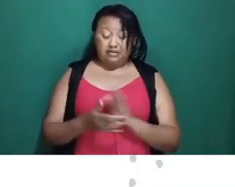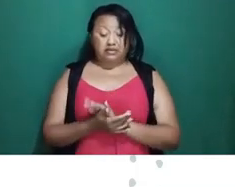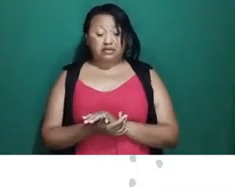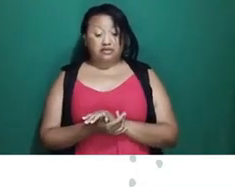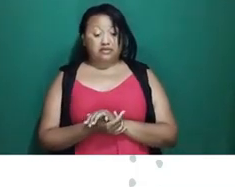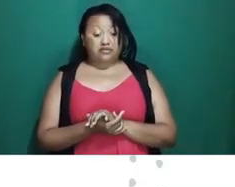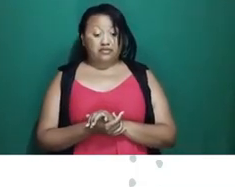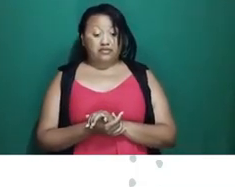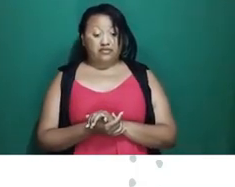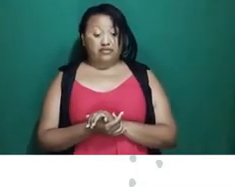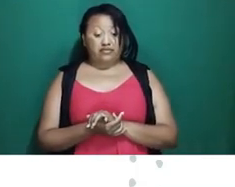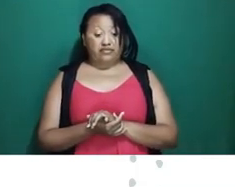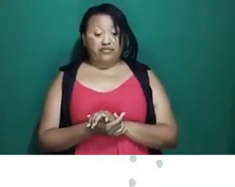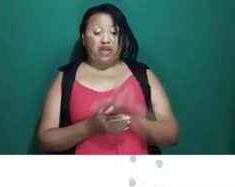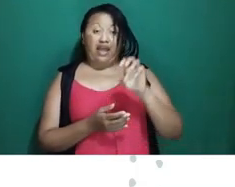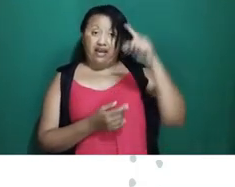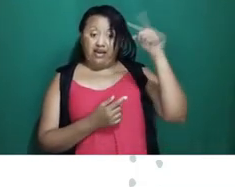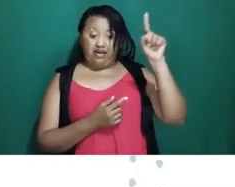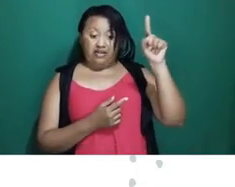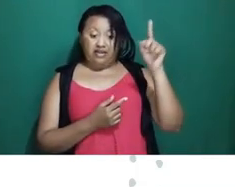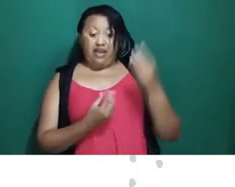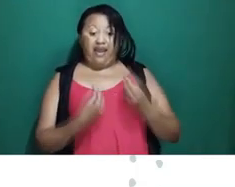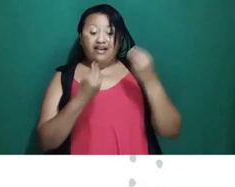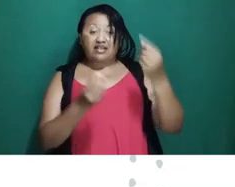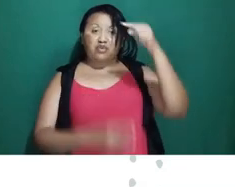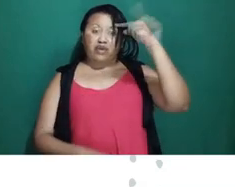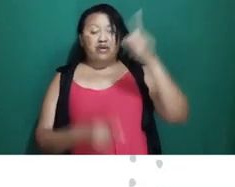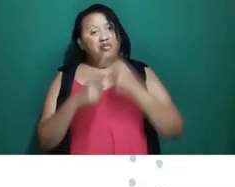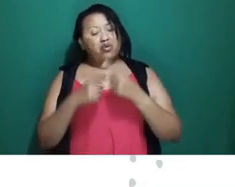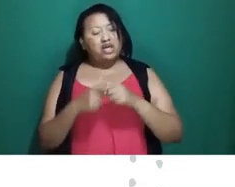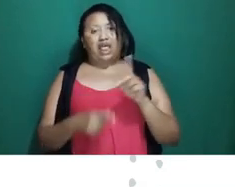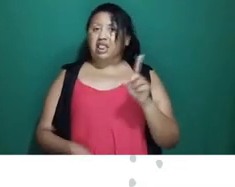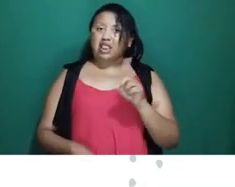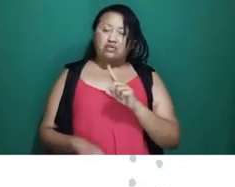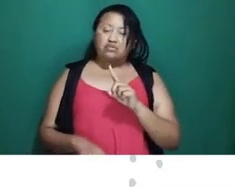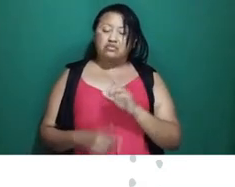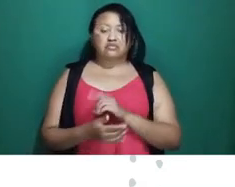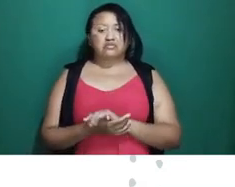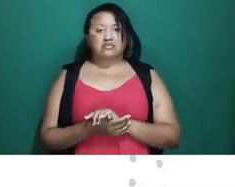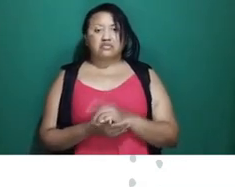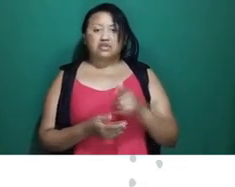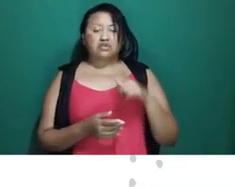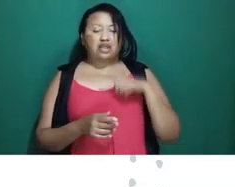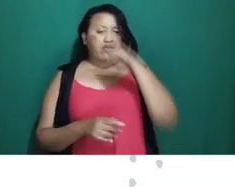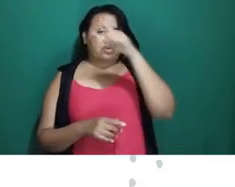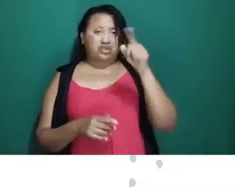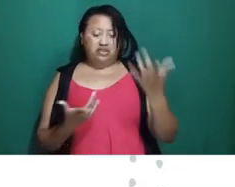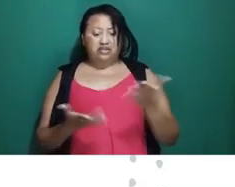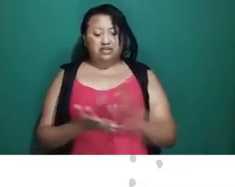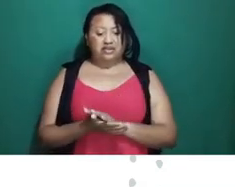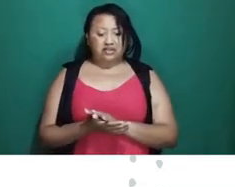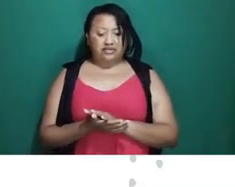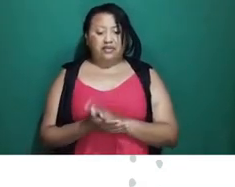digamos assim apenas o é recebe acento gráfico porque não tem o tio que é um dia crítico né